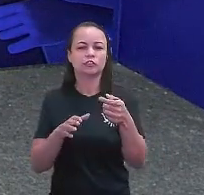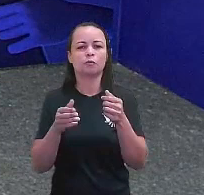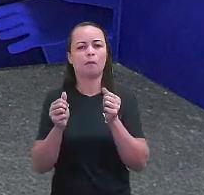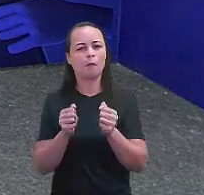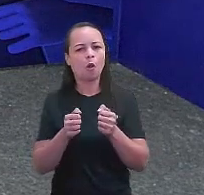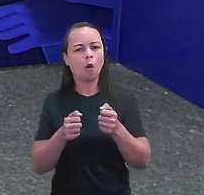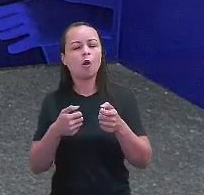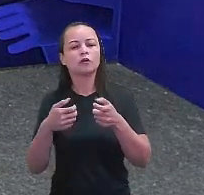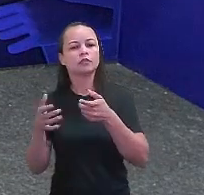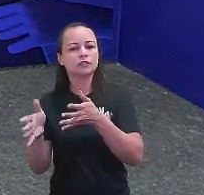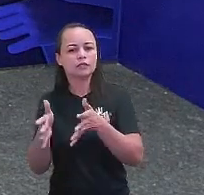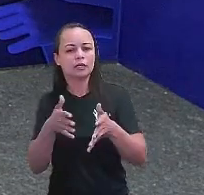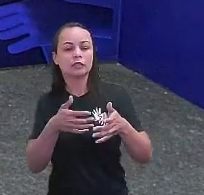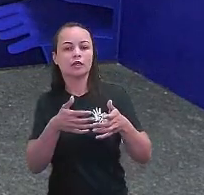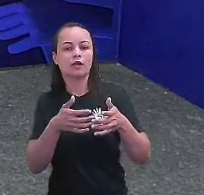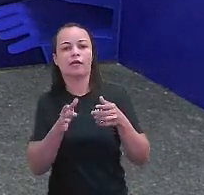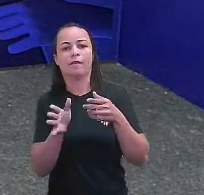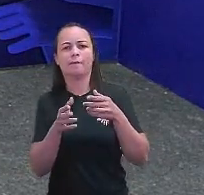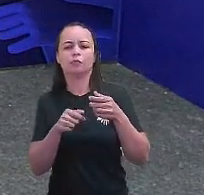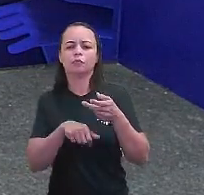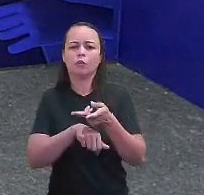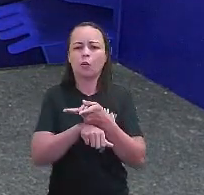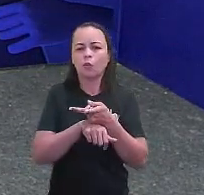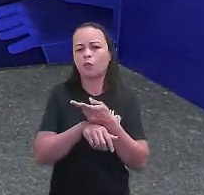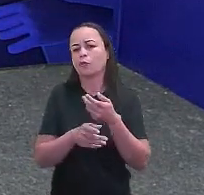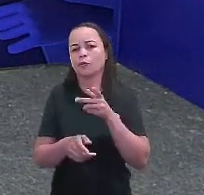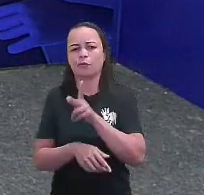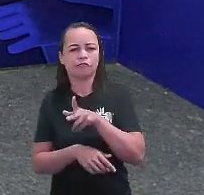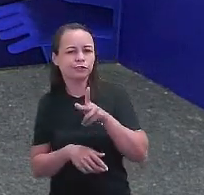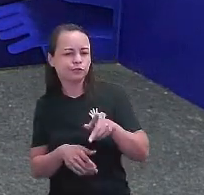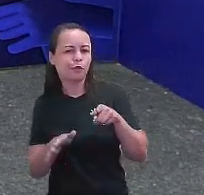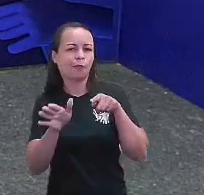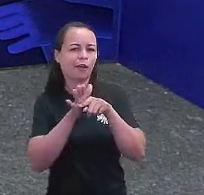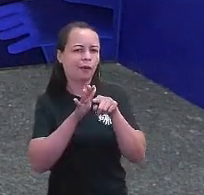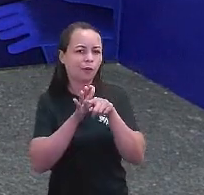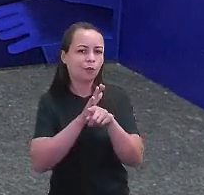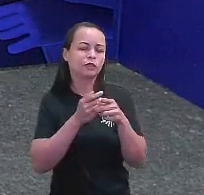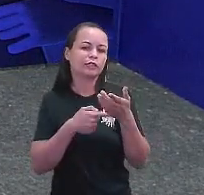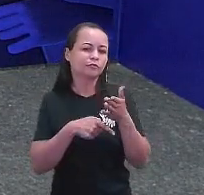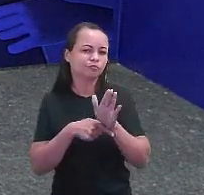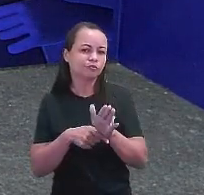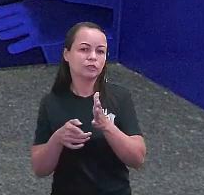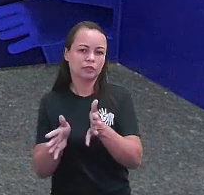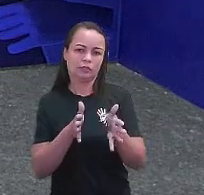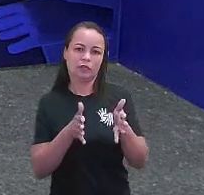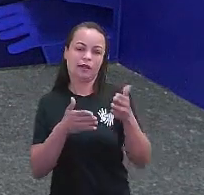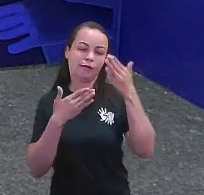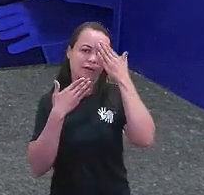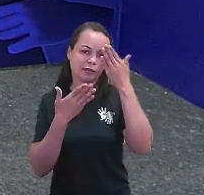dúvida, busquem a ajuda da sua professora, dos seus amigos, tá certo? Então,